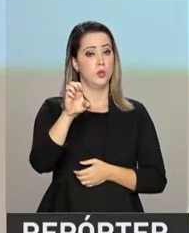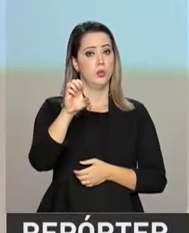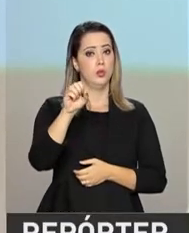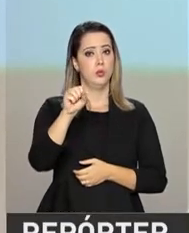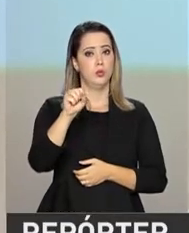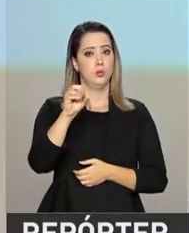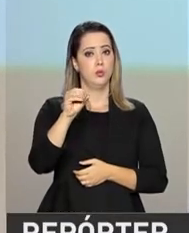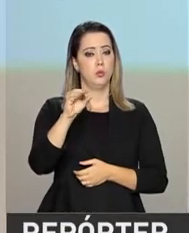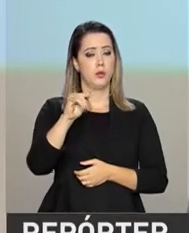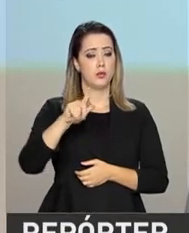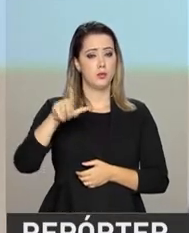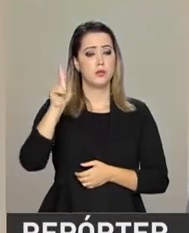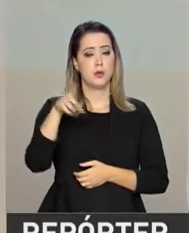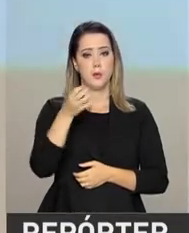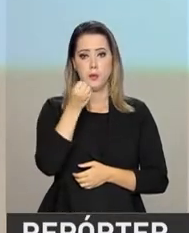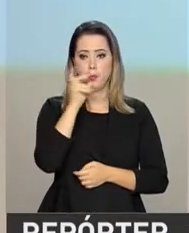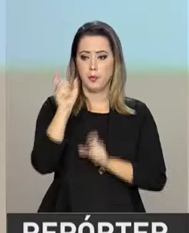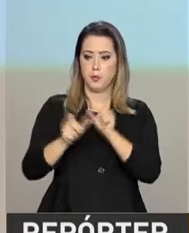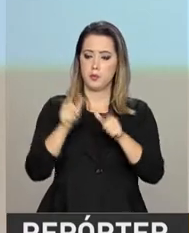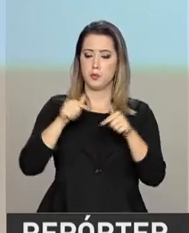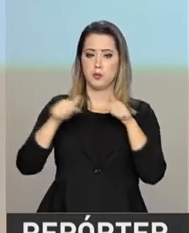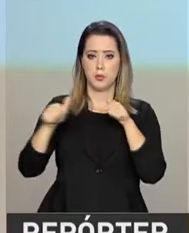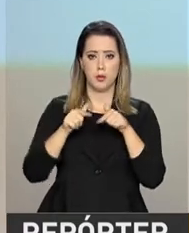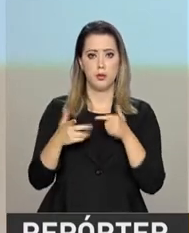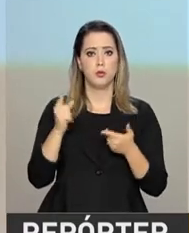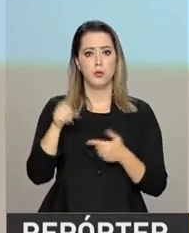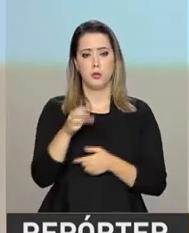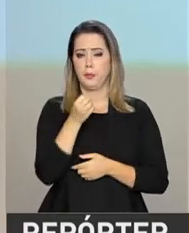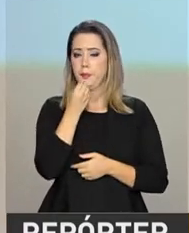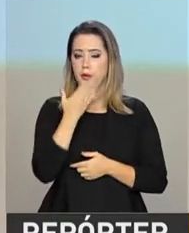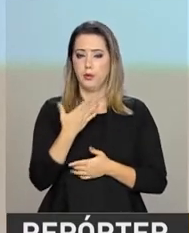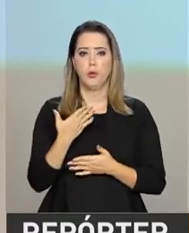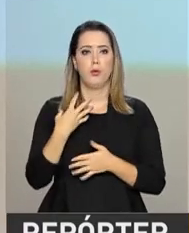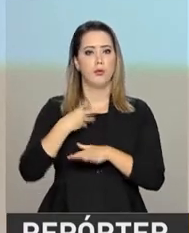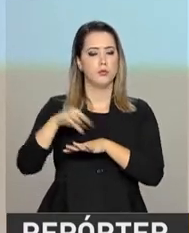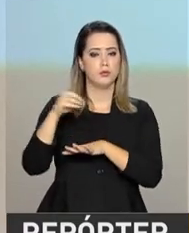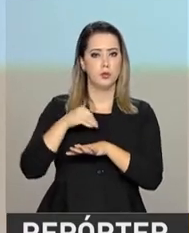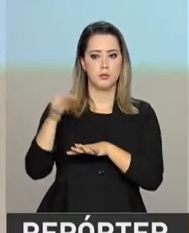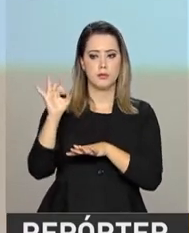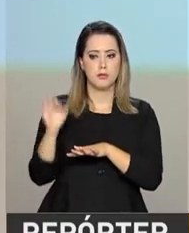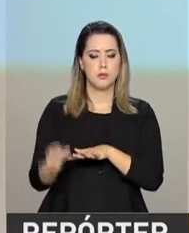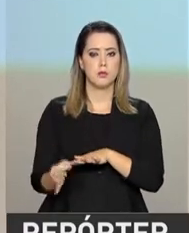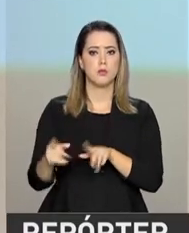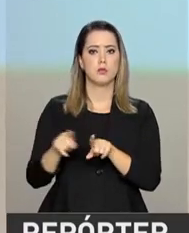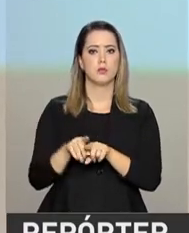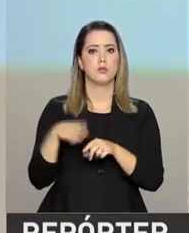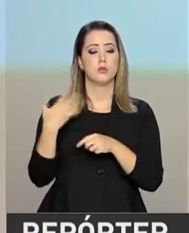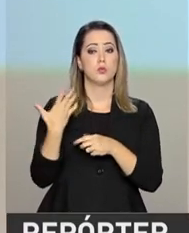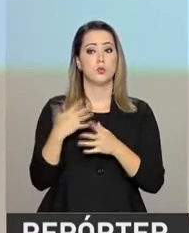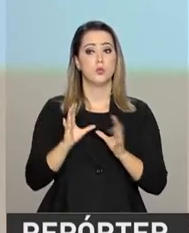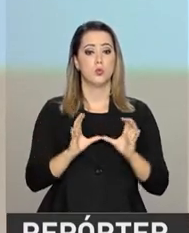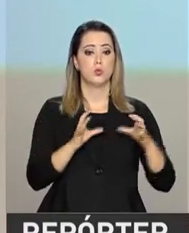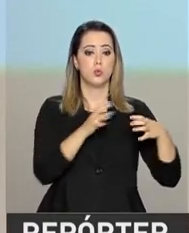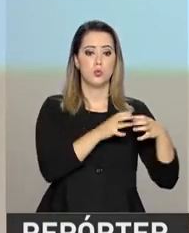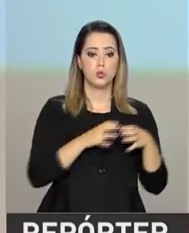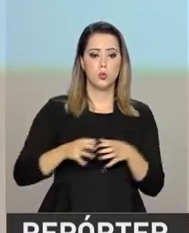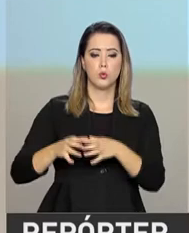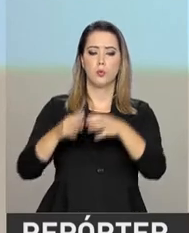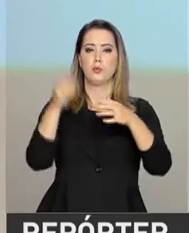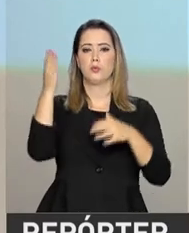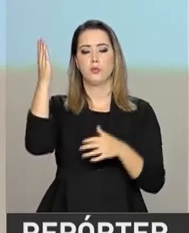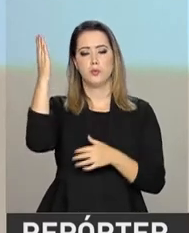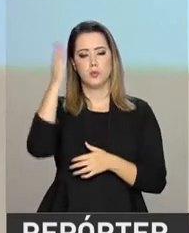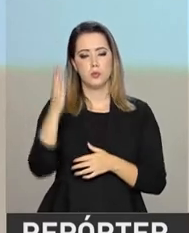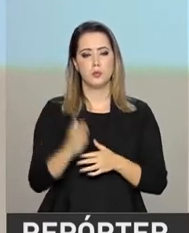tanto para o trabalhador que passa ter a informação dele qualificada né em todas as bases do governo com a mesma informação ela já